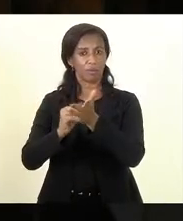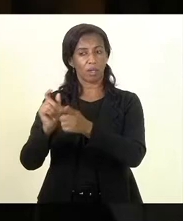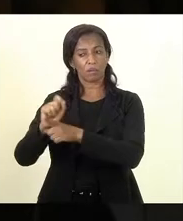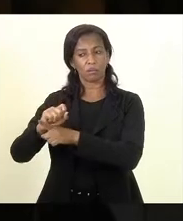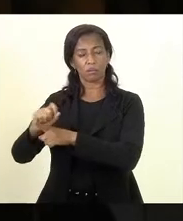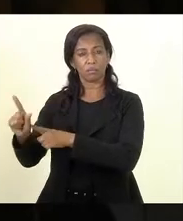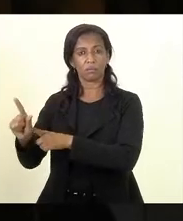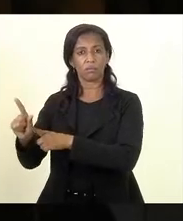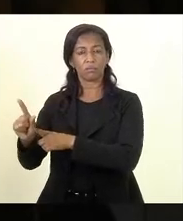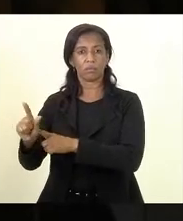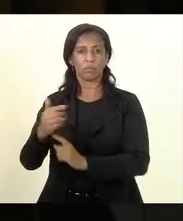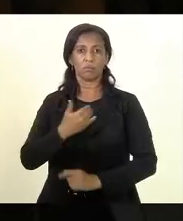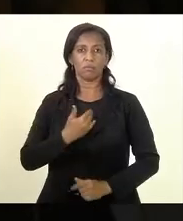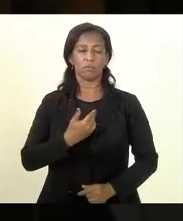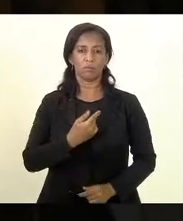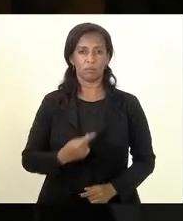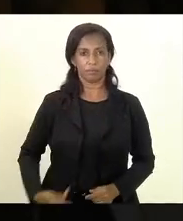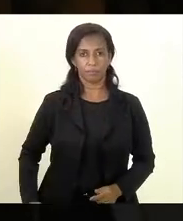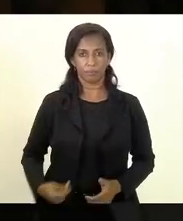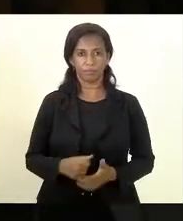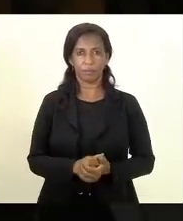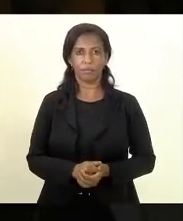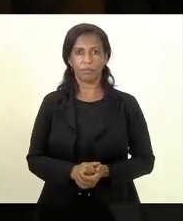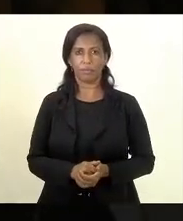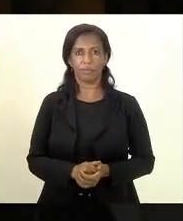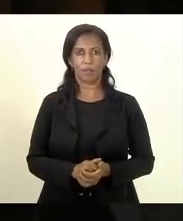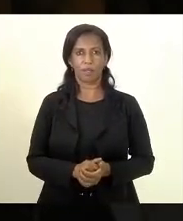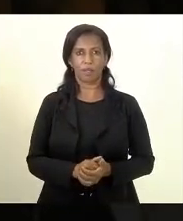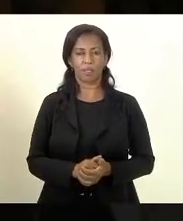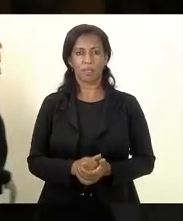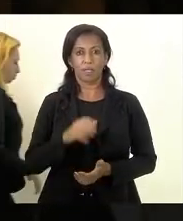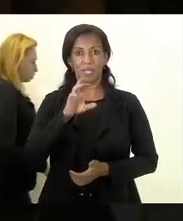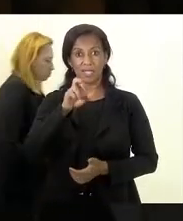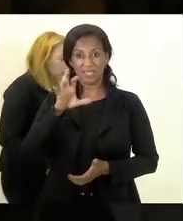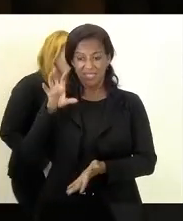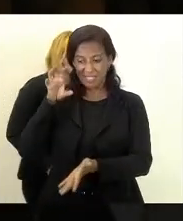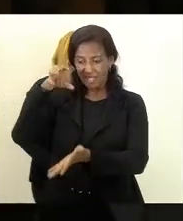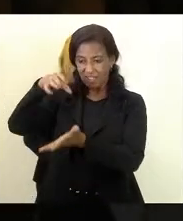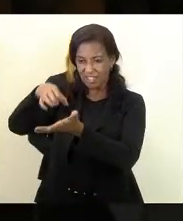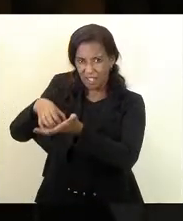vai. O Centrão só larga o osso